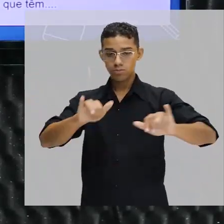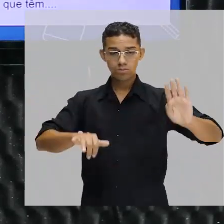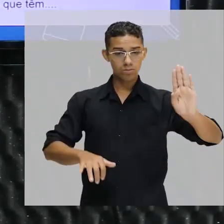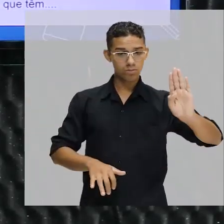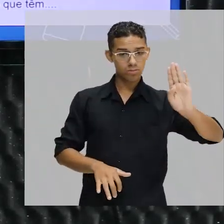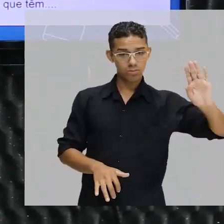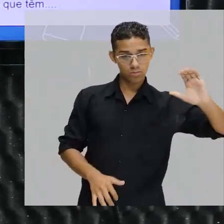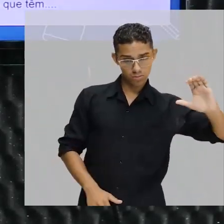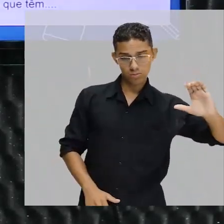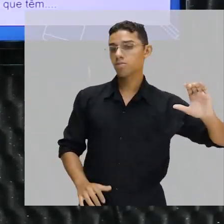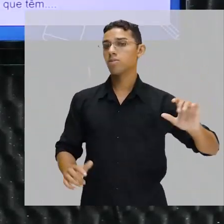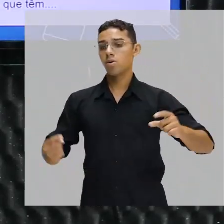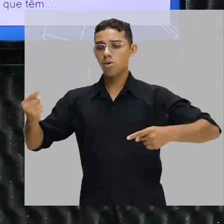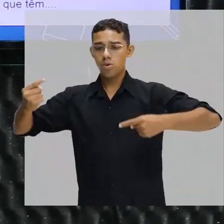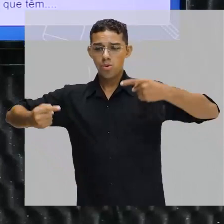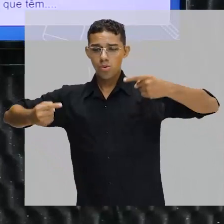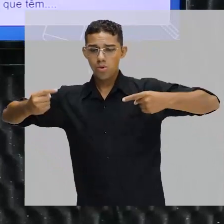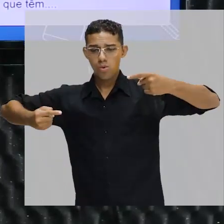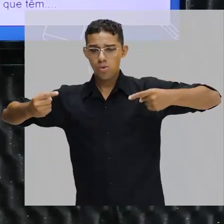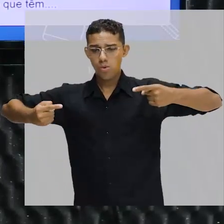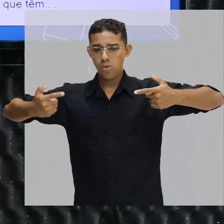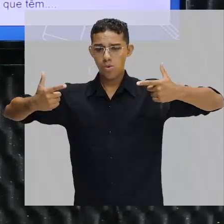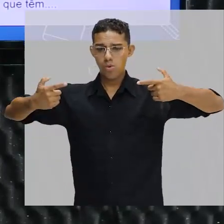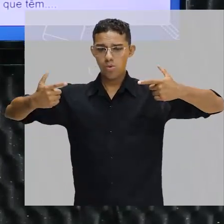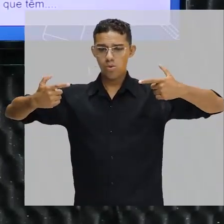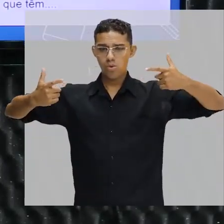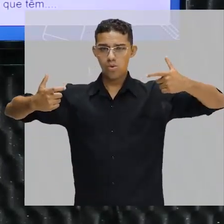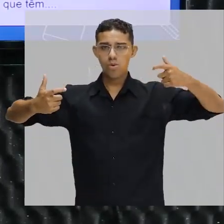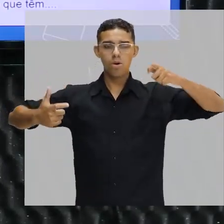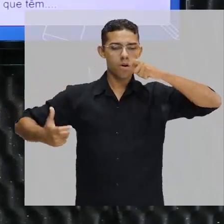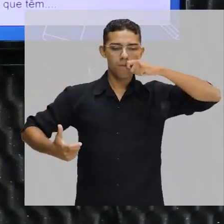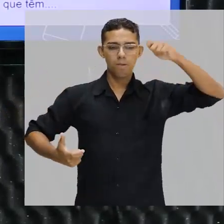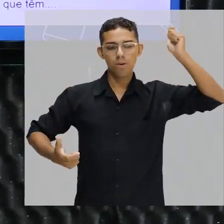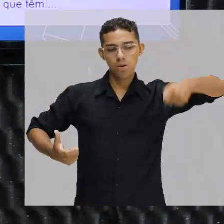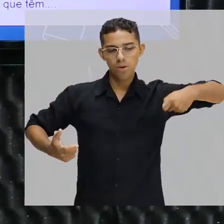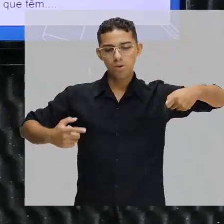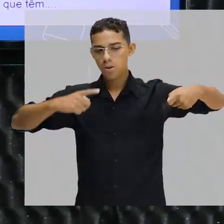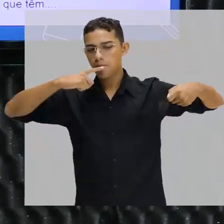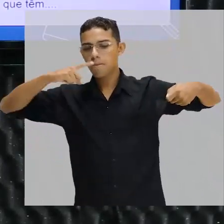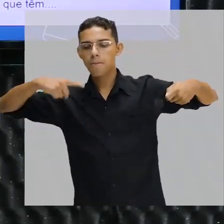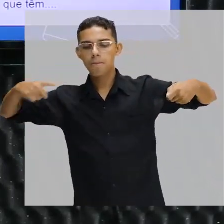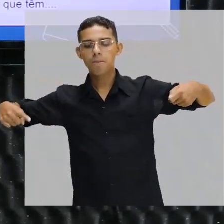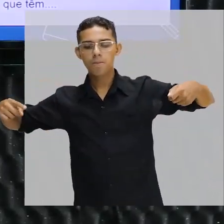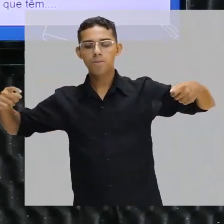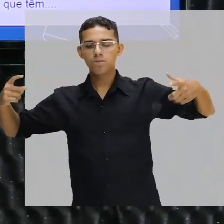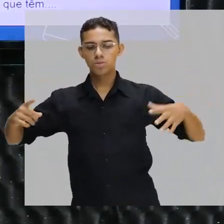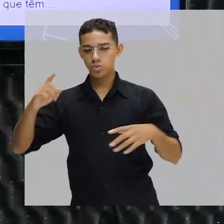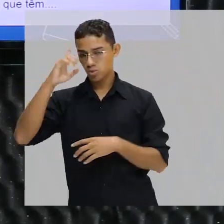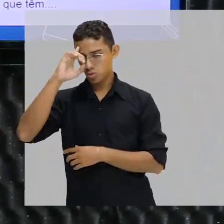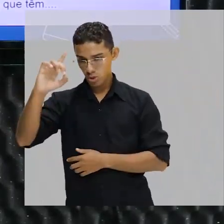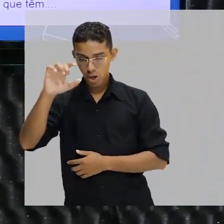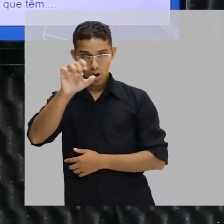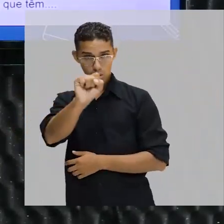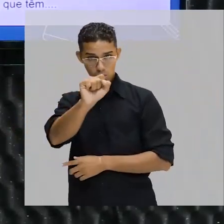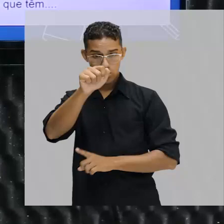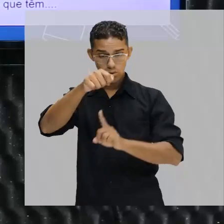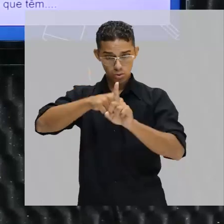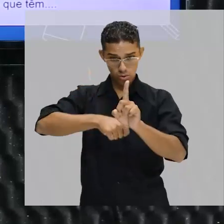da Ucrânia com a Rússia, né? O relato foi feito no dia 8 de março de 2022,